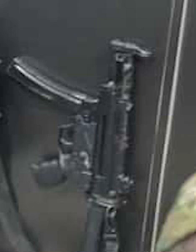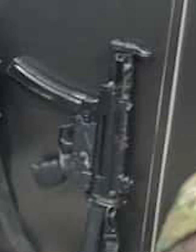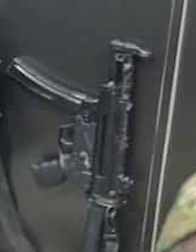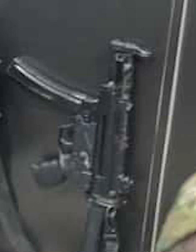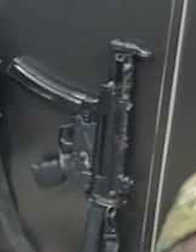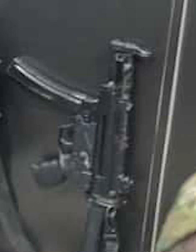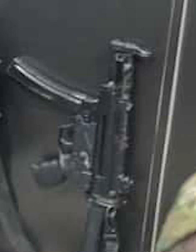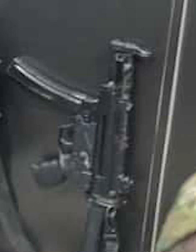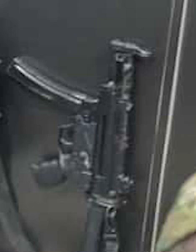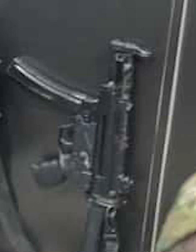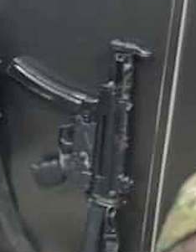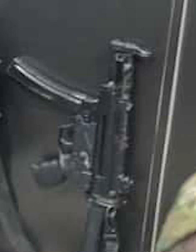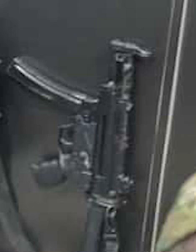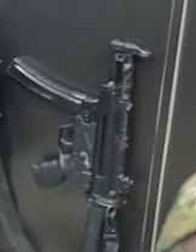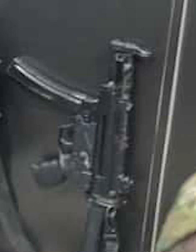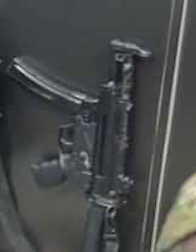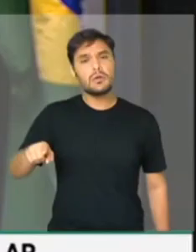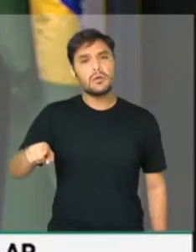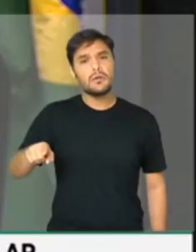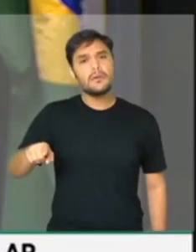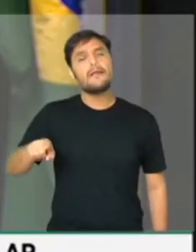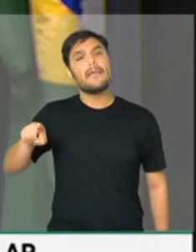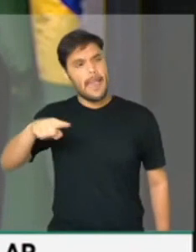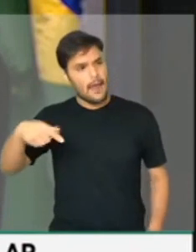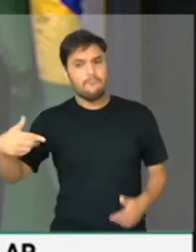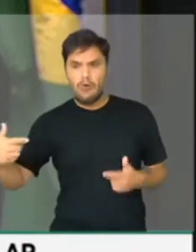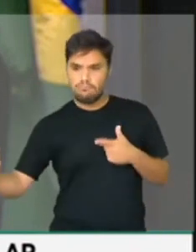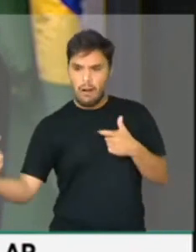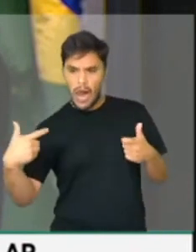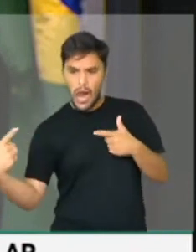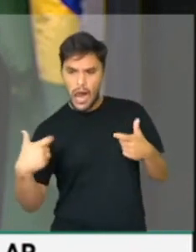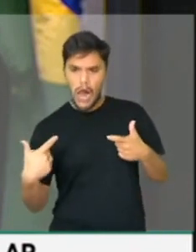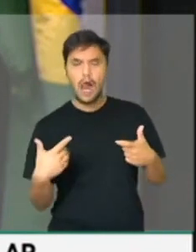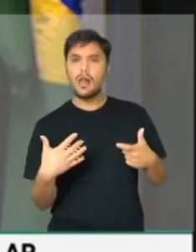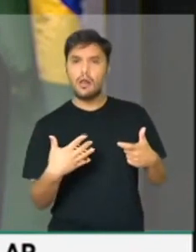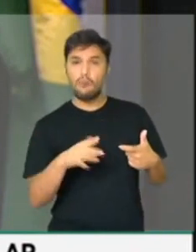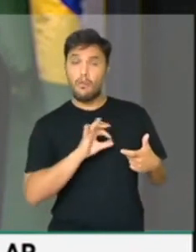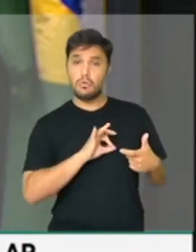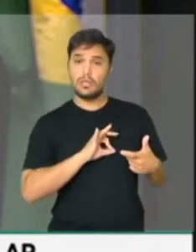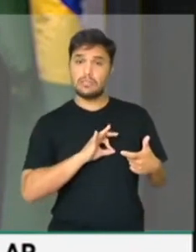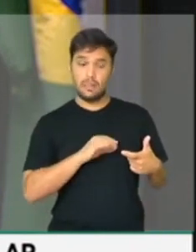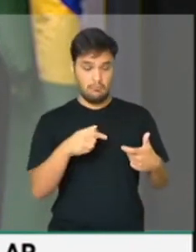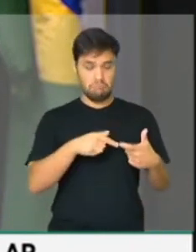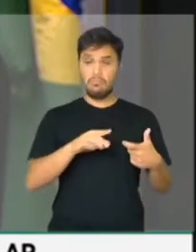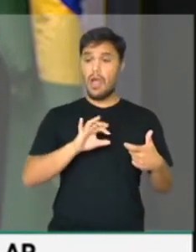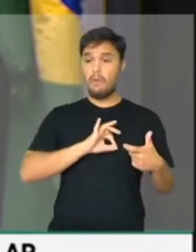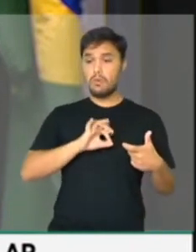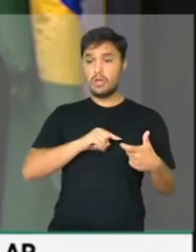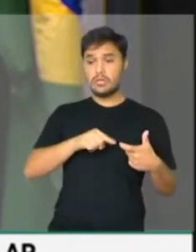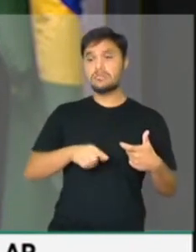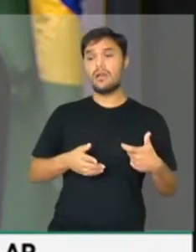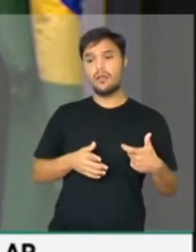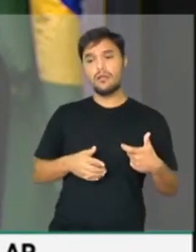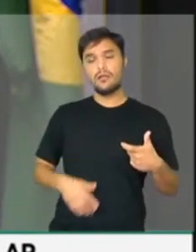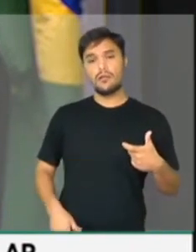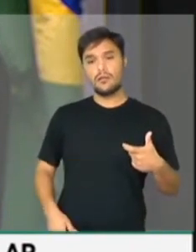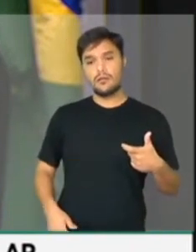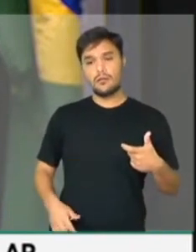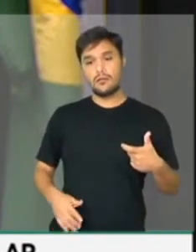extensa. Morreram porque estavam em confronto com a polícia. E a polícia, obviamente,